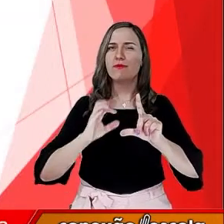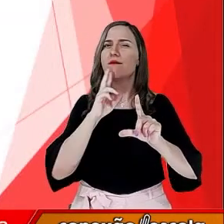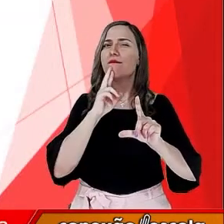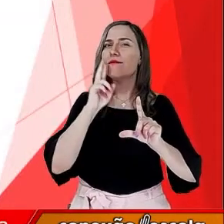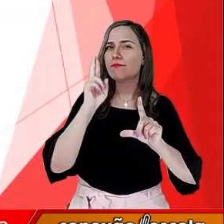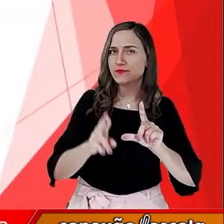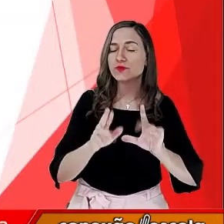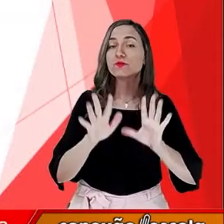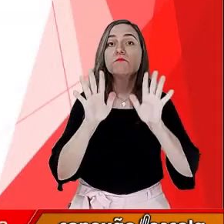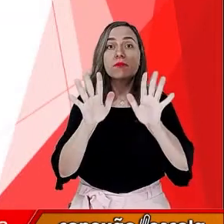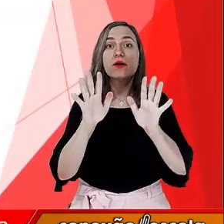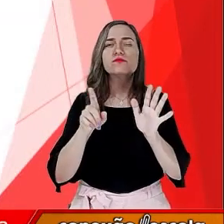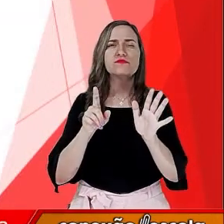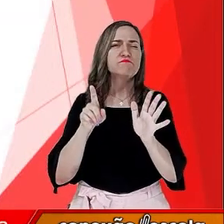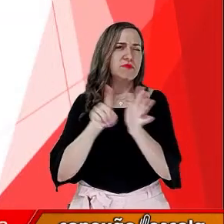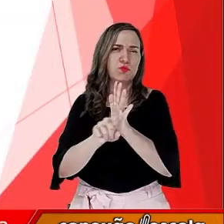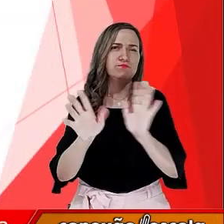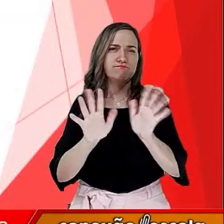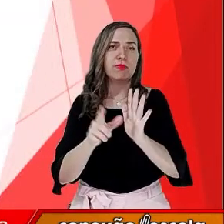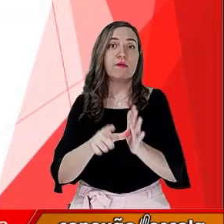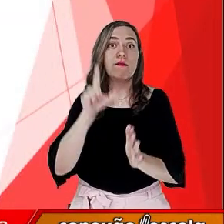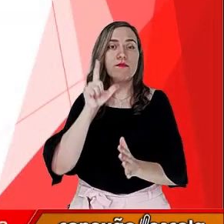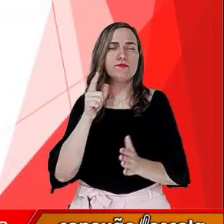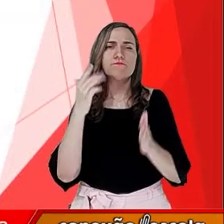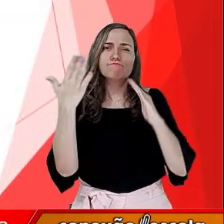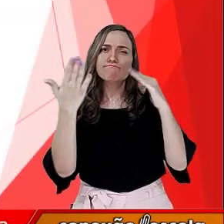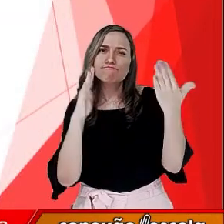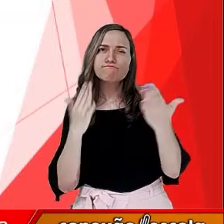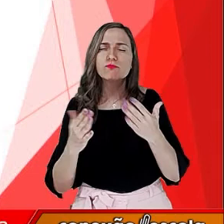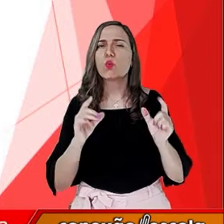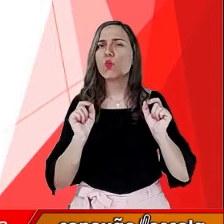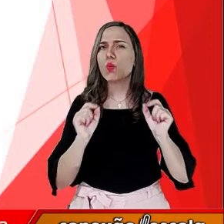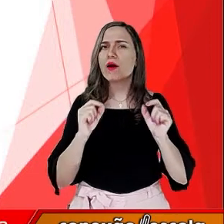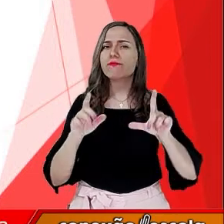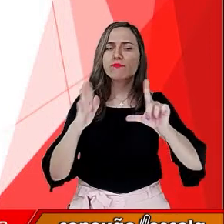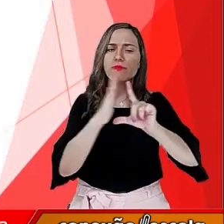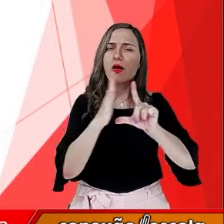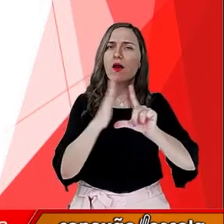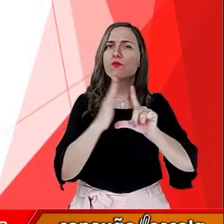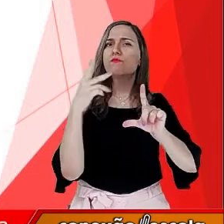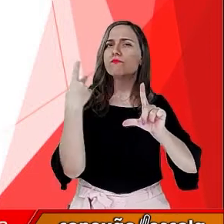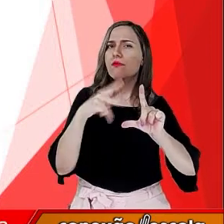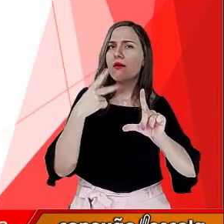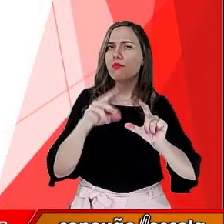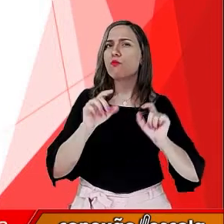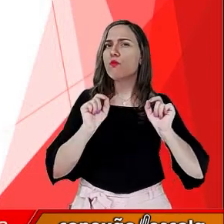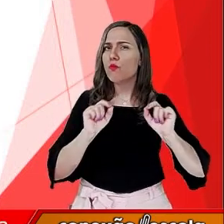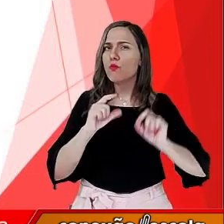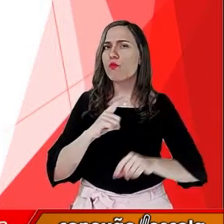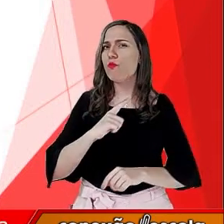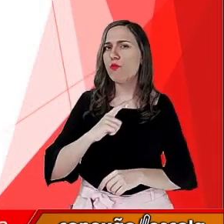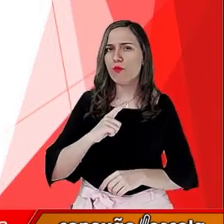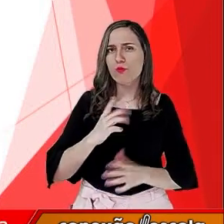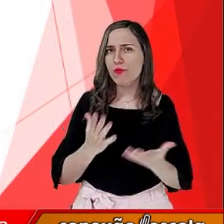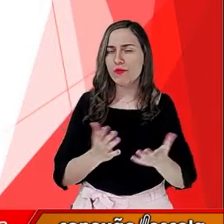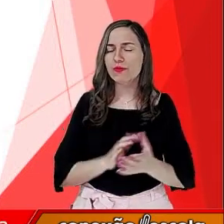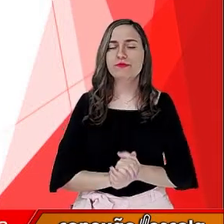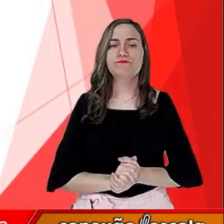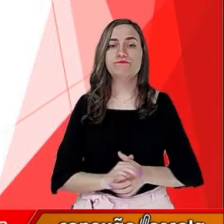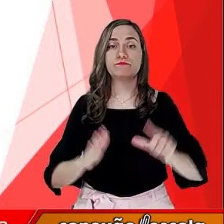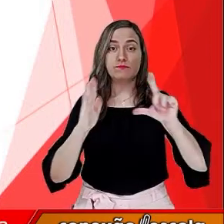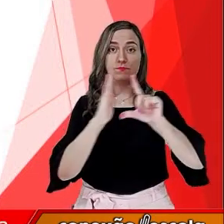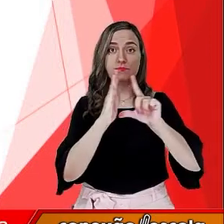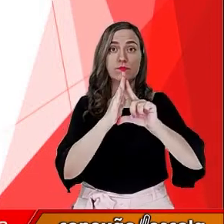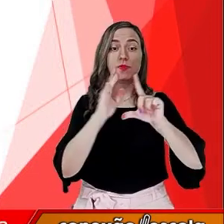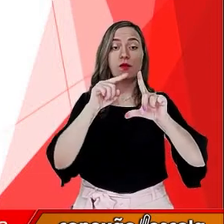de analisar o item A, nós vamos perceber que elementos esse triângulo já nos mostra. Esse triângulo tem